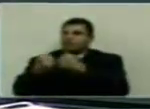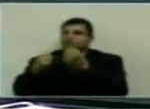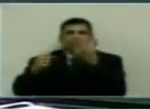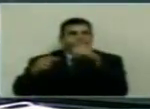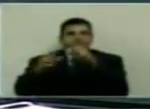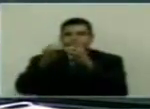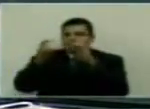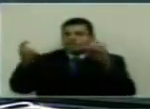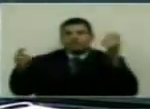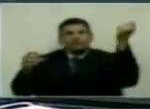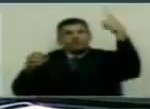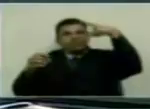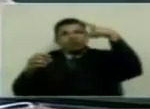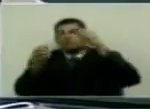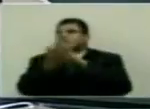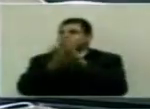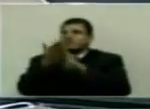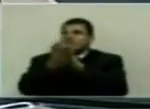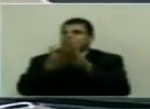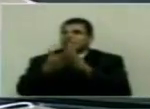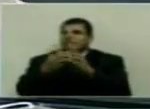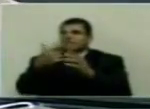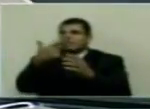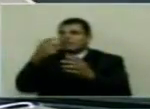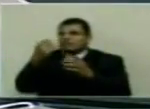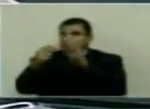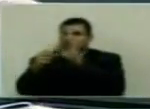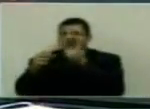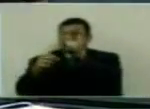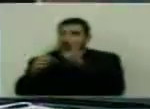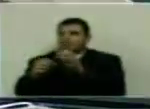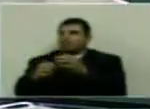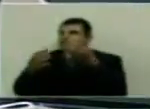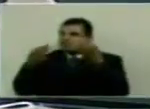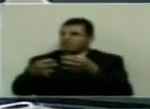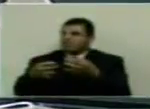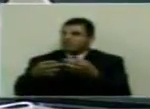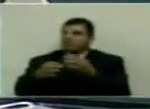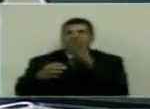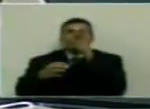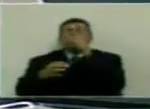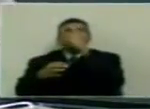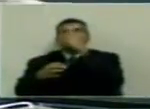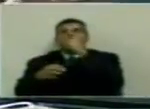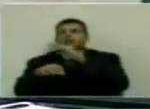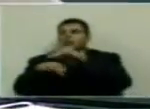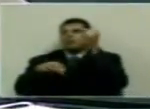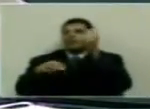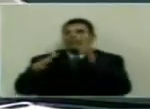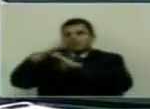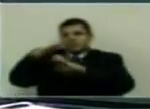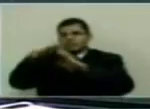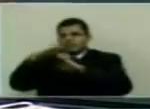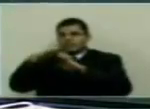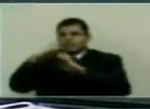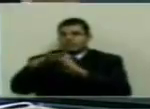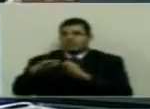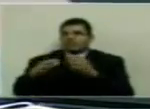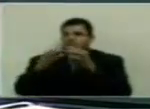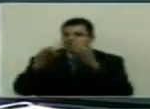sem energia, teve 20% do contrato reduzido. É óbvio que vai demorar mais. A empresa de linha